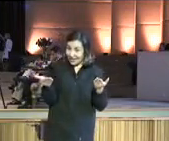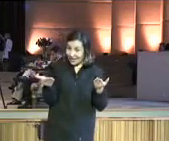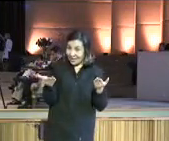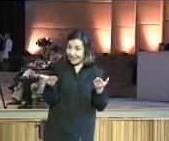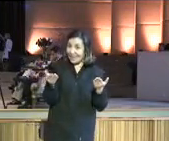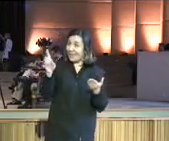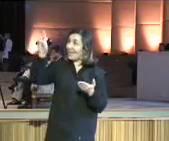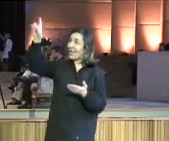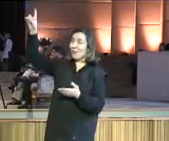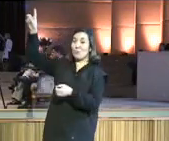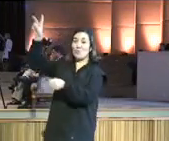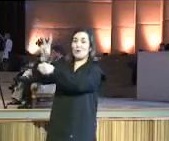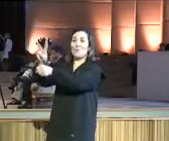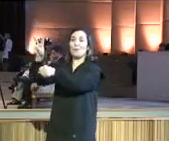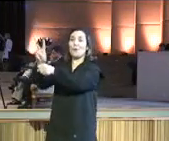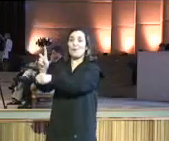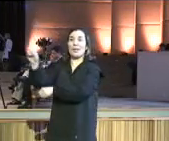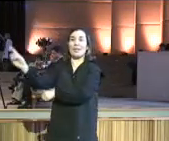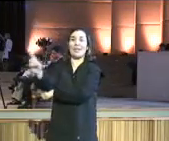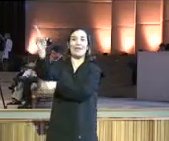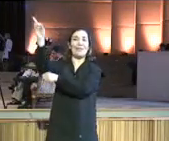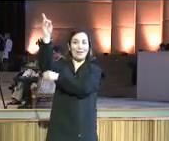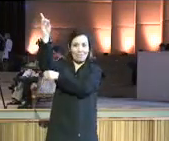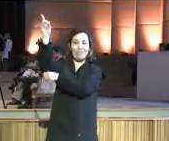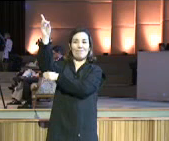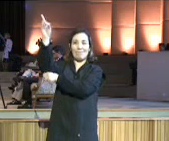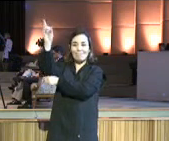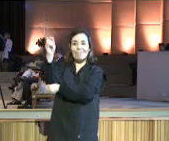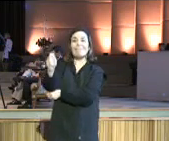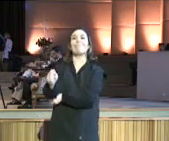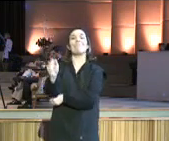Deus continuava a ser o escudo na vida de Davi.